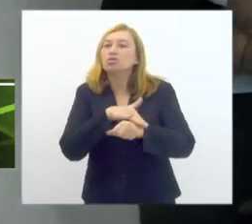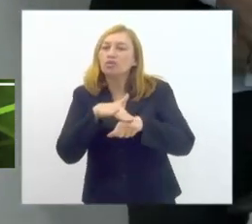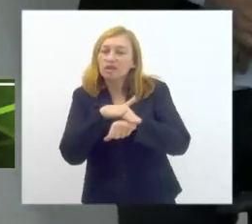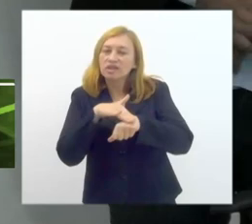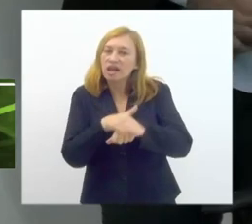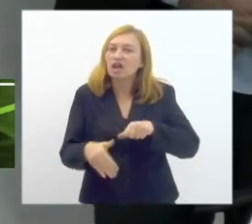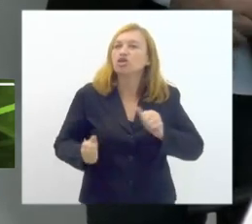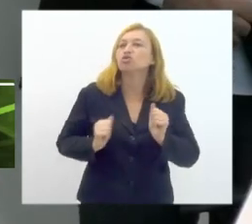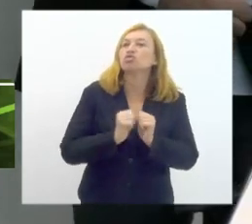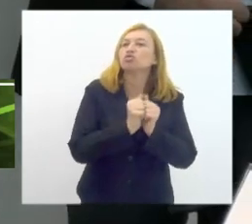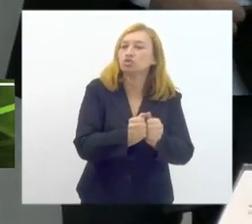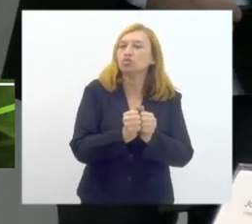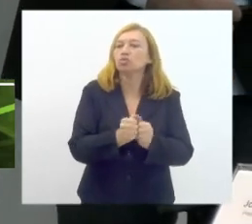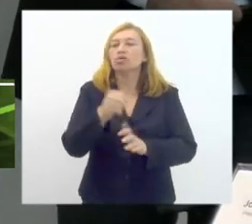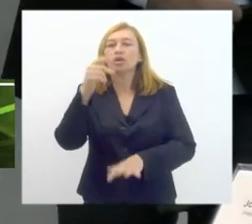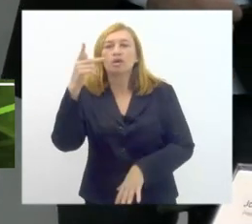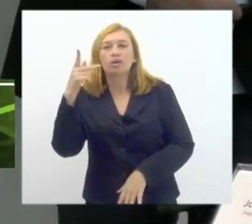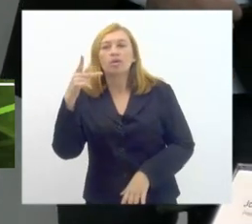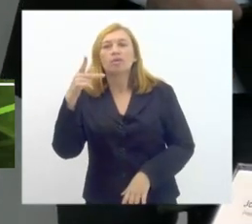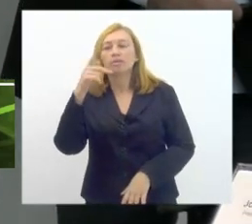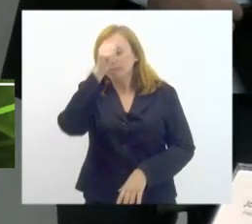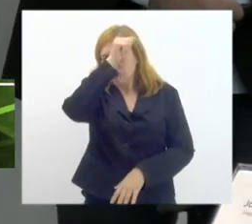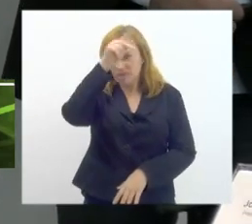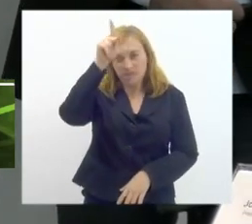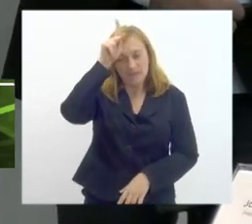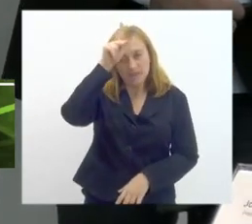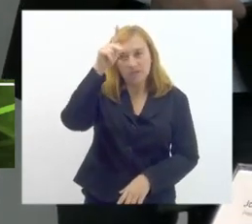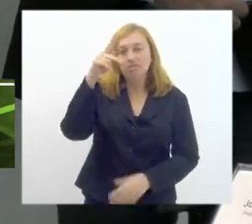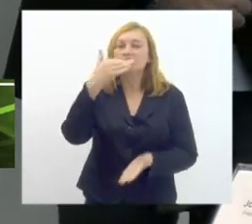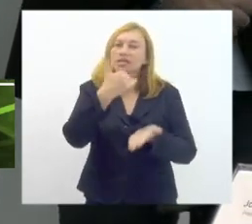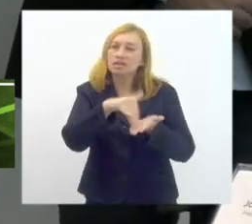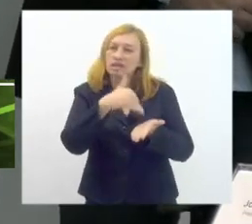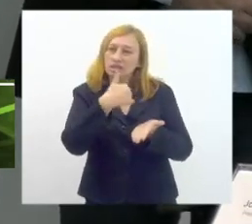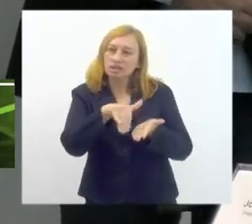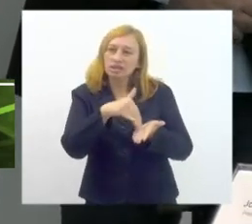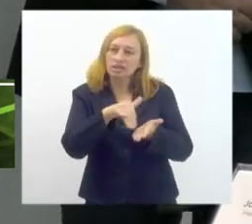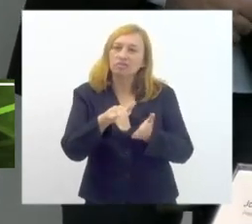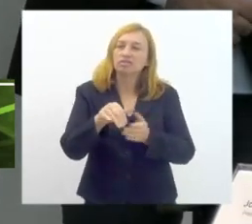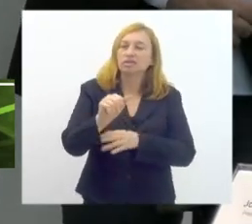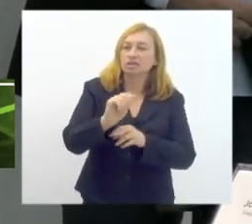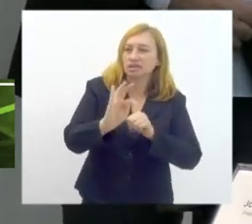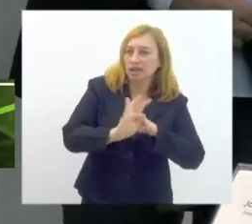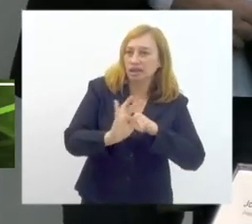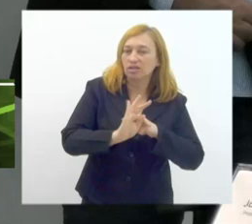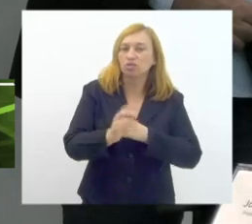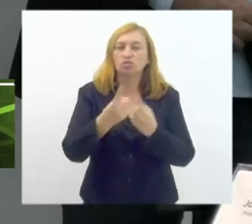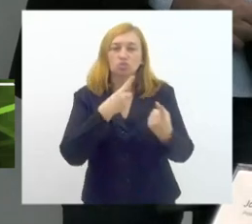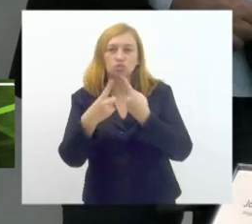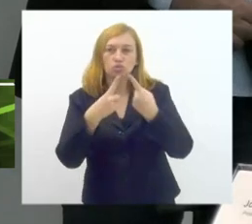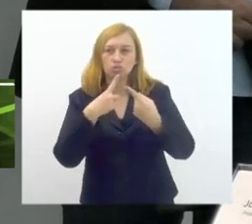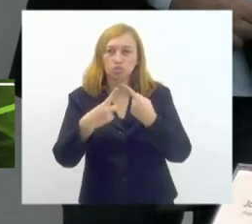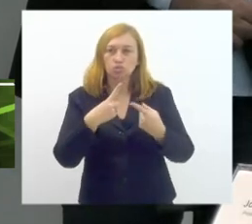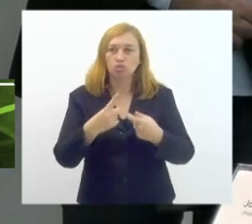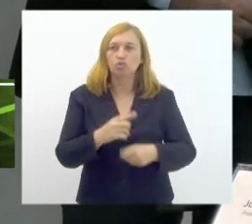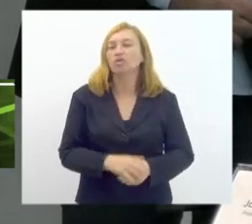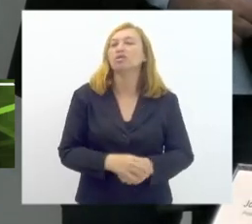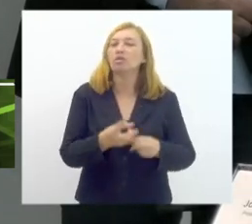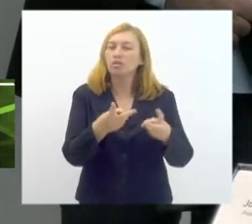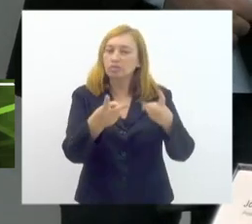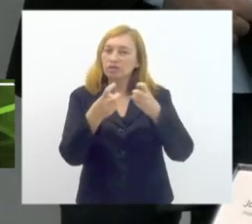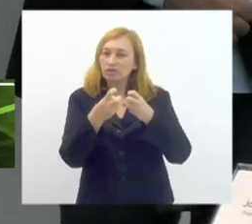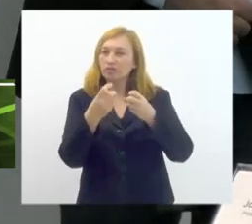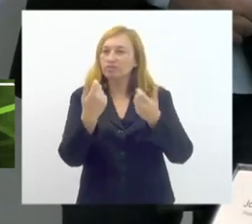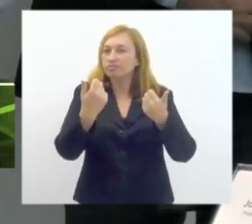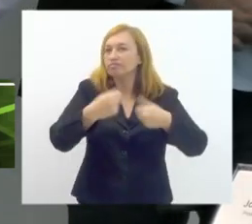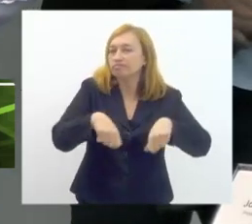juntos, prefeitos, secretários, técnicos, num ambiente colegiado com grandes discussões. Então, a gente identificou essa necessidade a